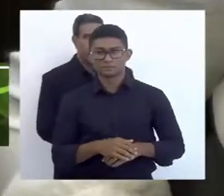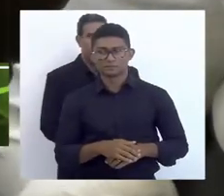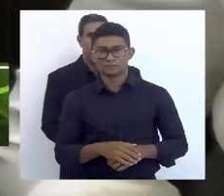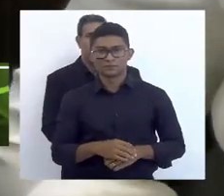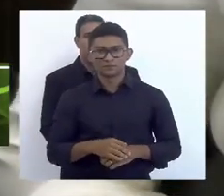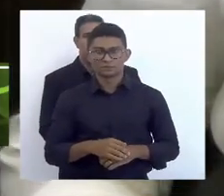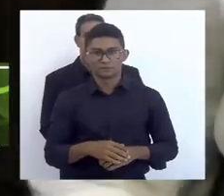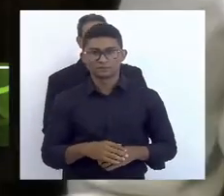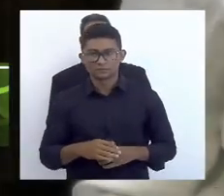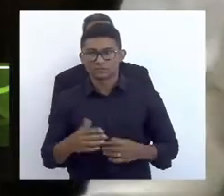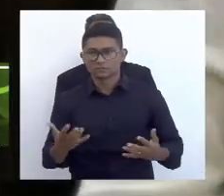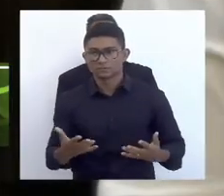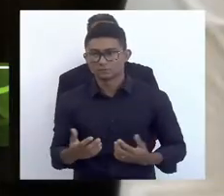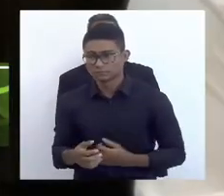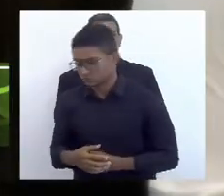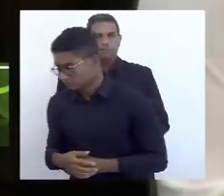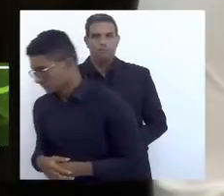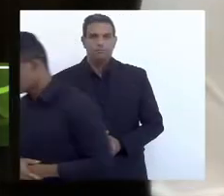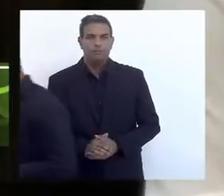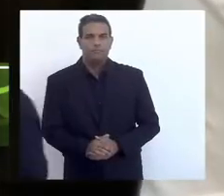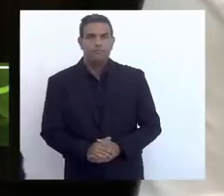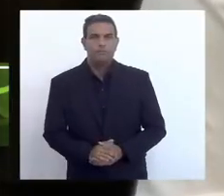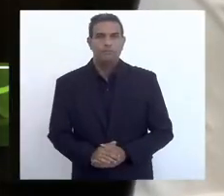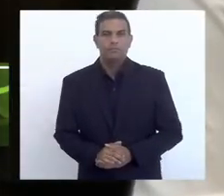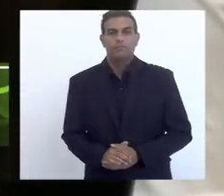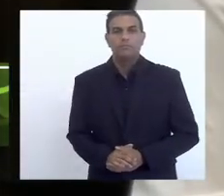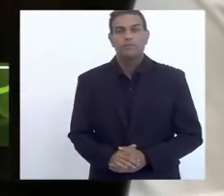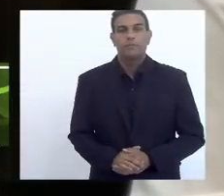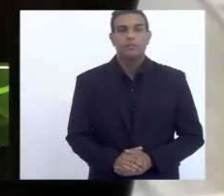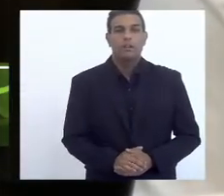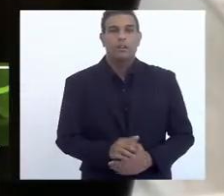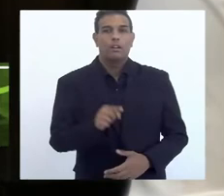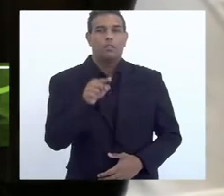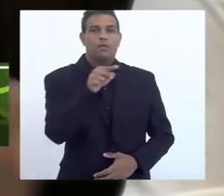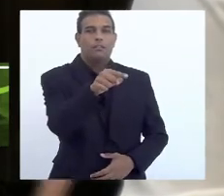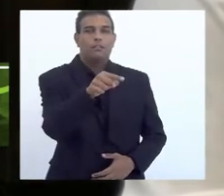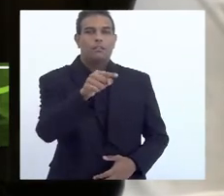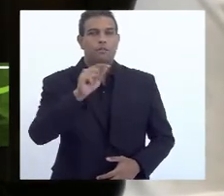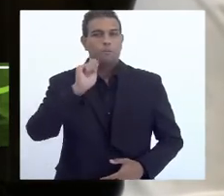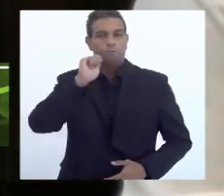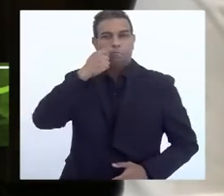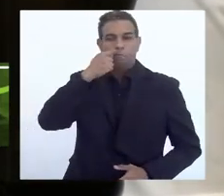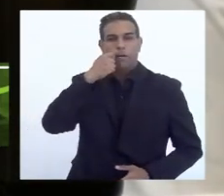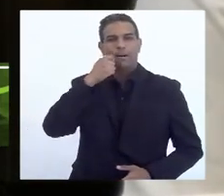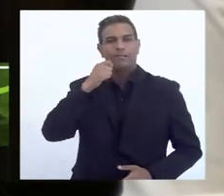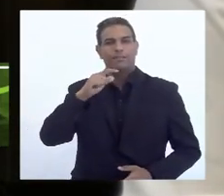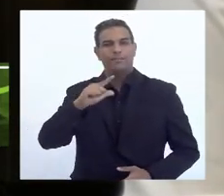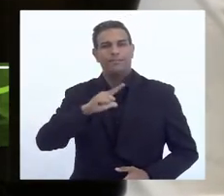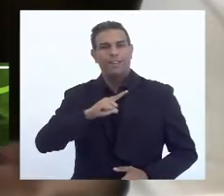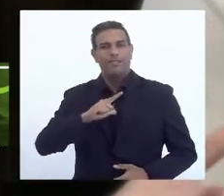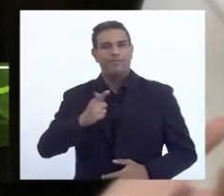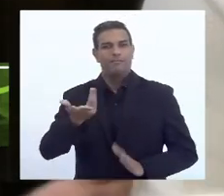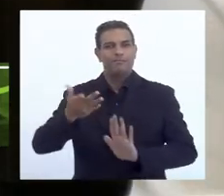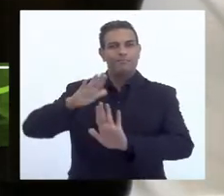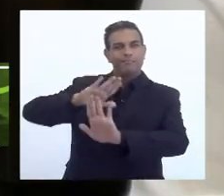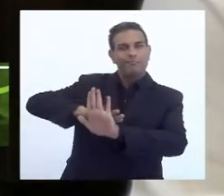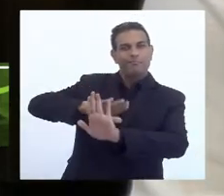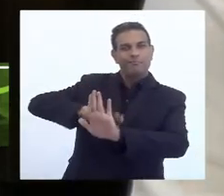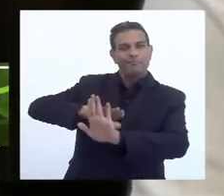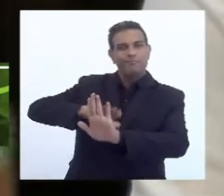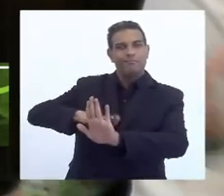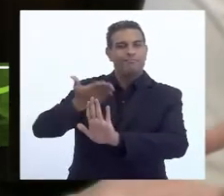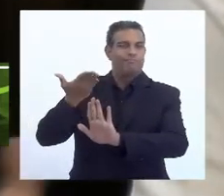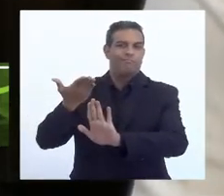horror não poder mais ir à padaria sem um carro blindado, é um horror ter nas costas, sei lá,